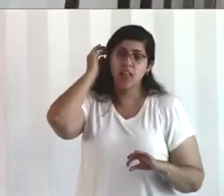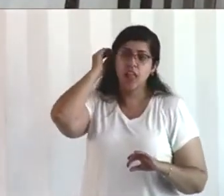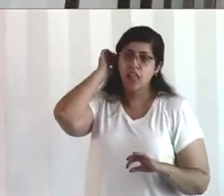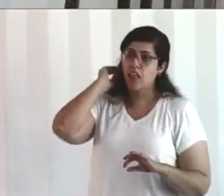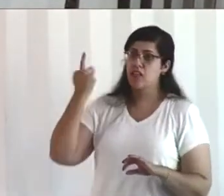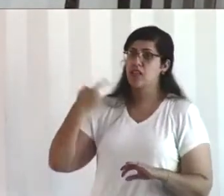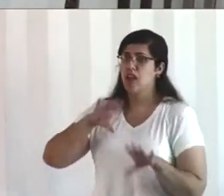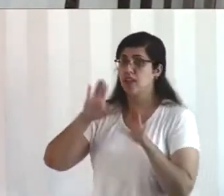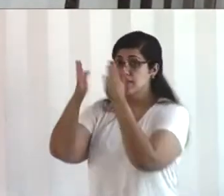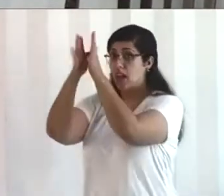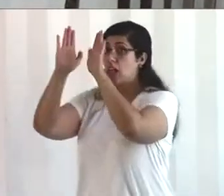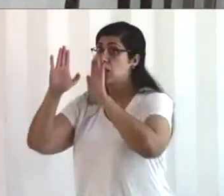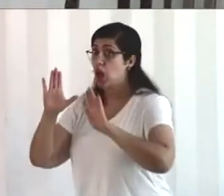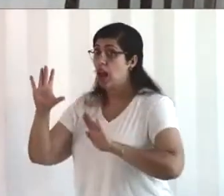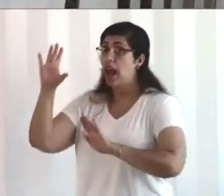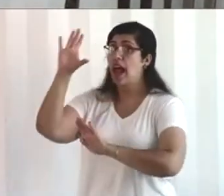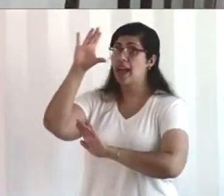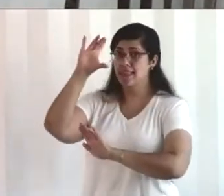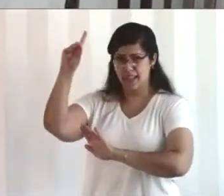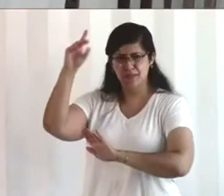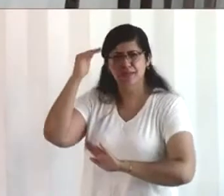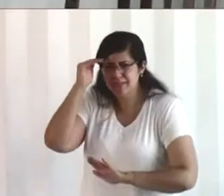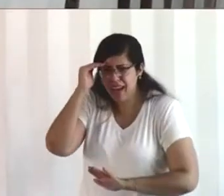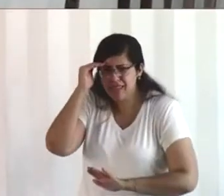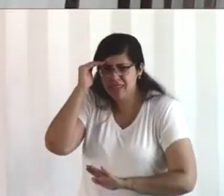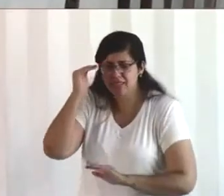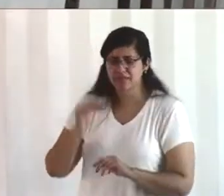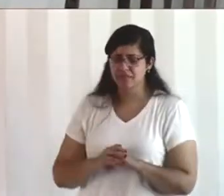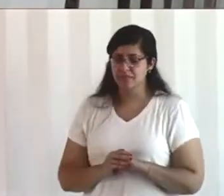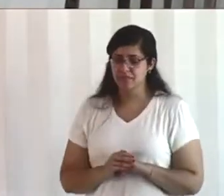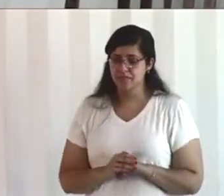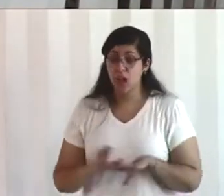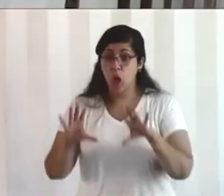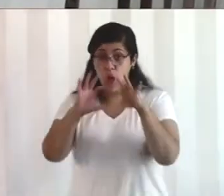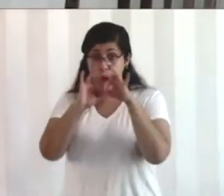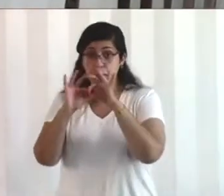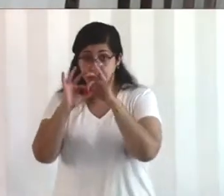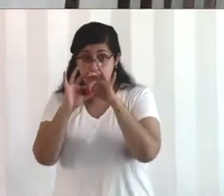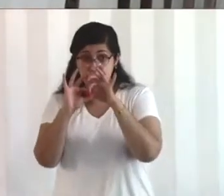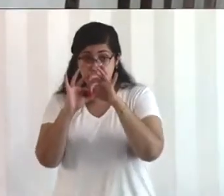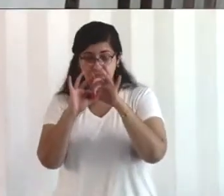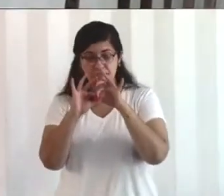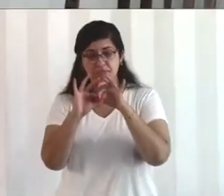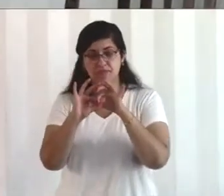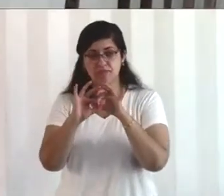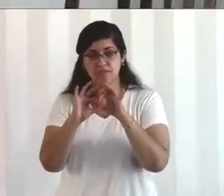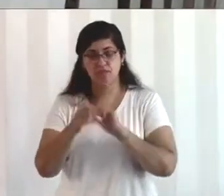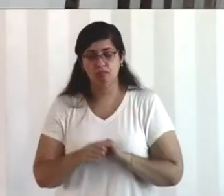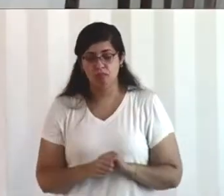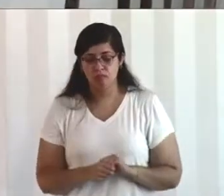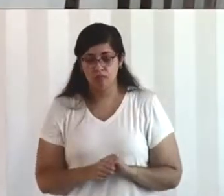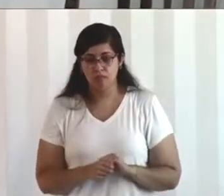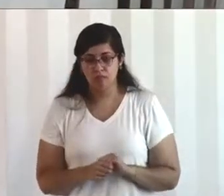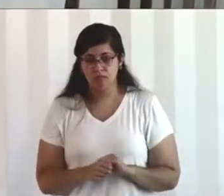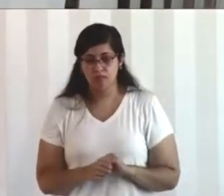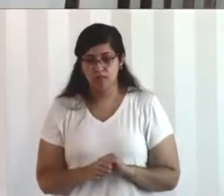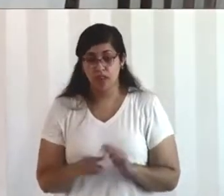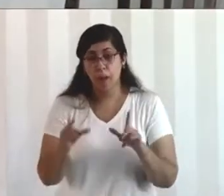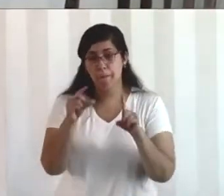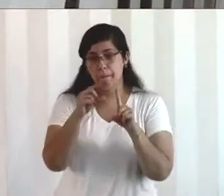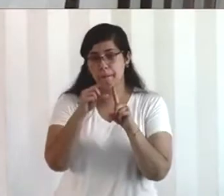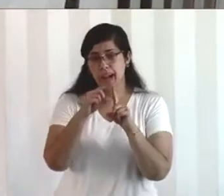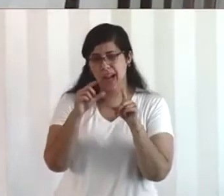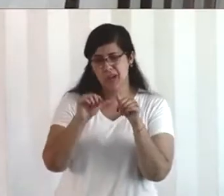ao Senhor. A comunhão é o oposto da individualização.